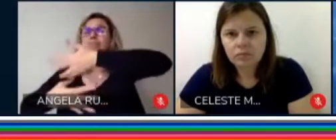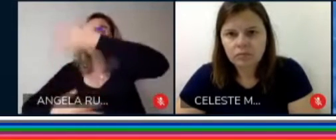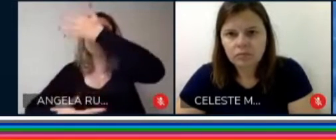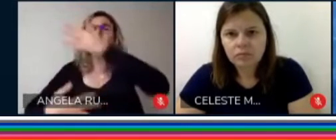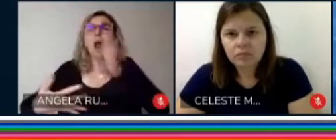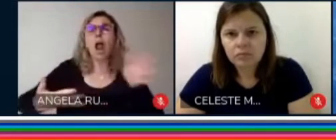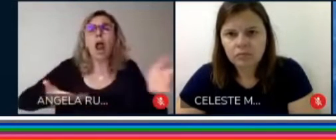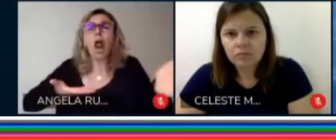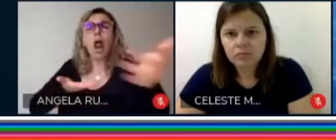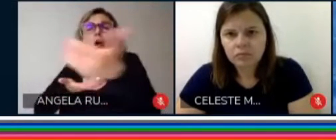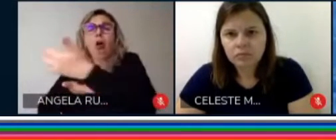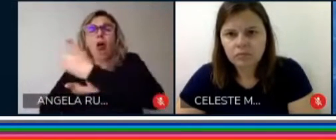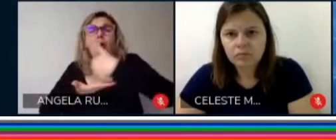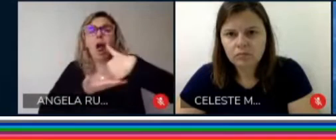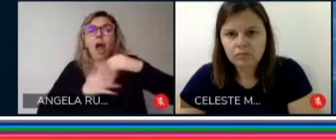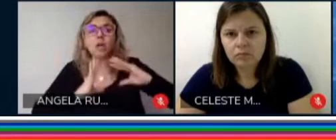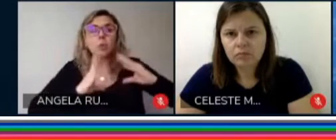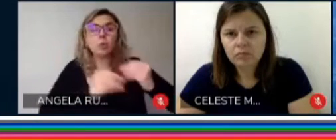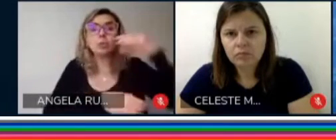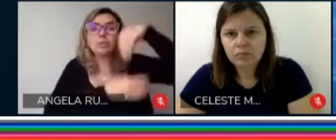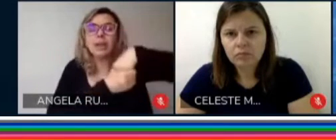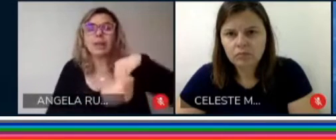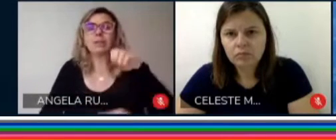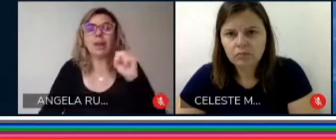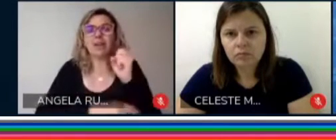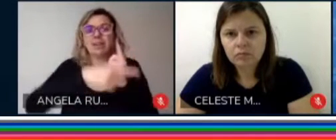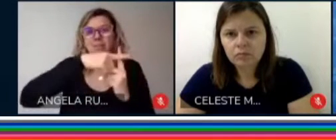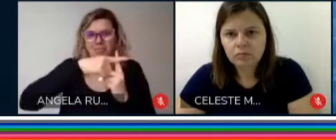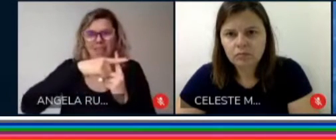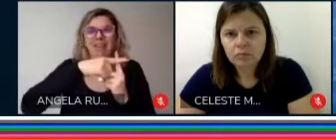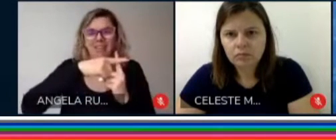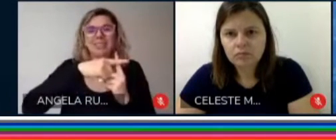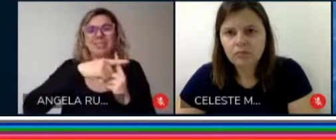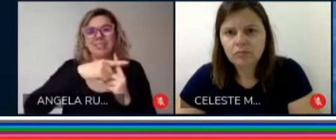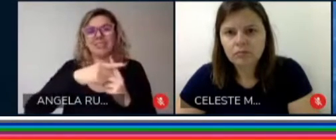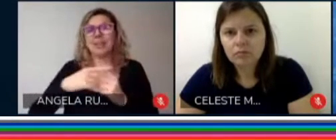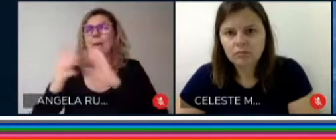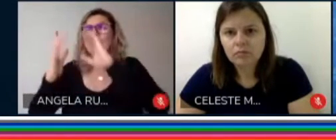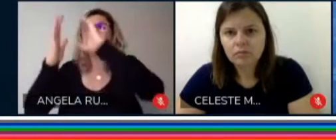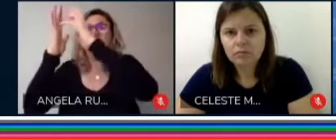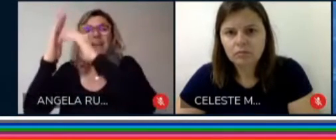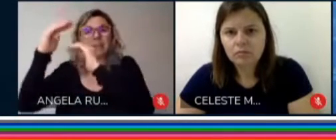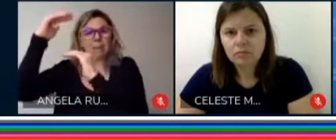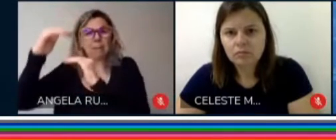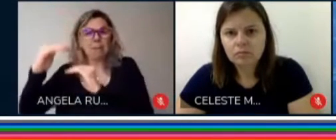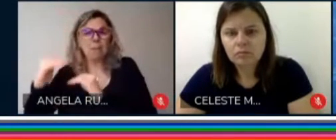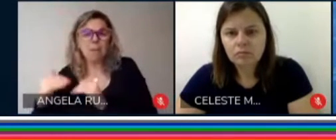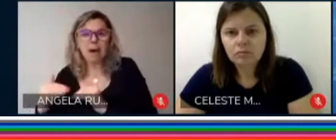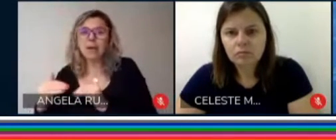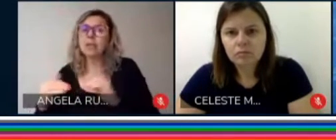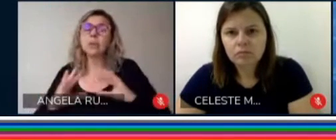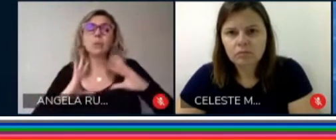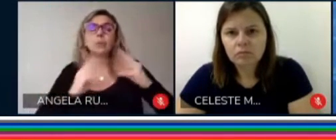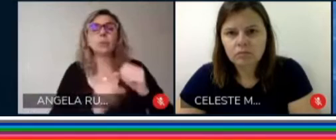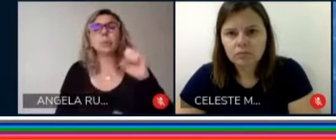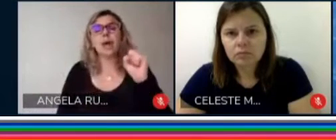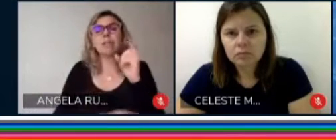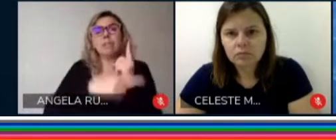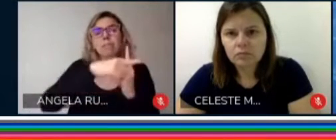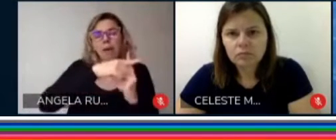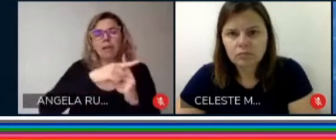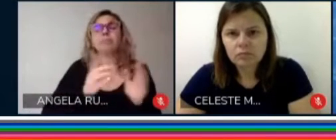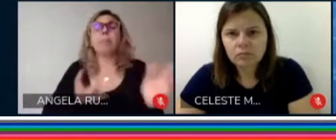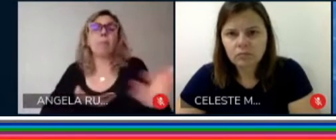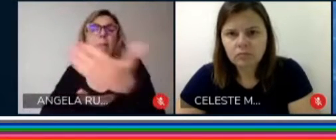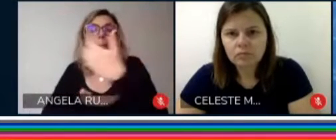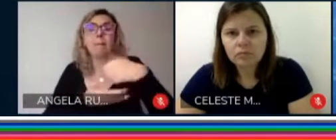fosse uma grande caixona que engloba todas essas bases. O repositório digital da